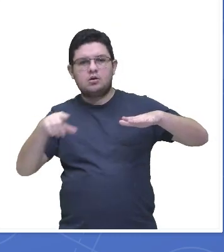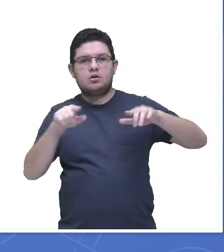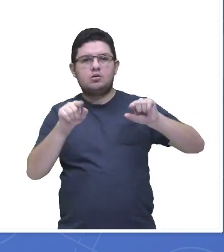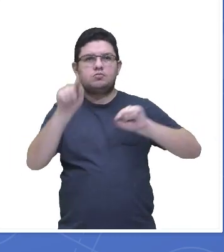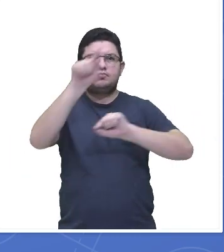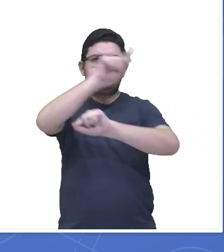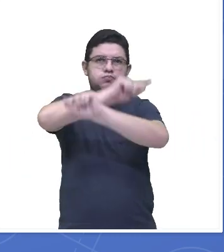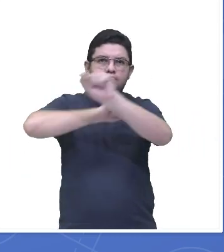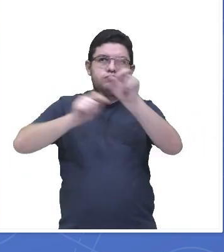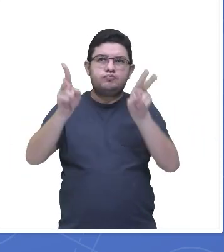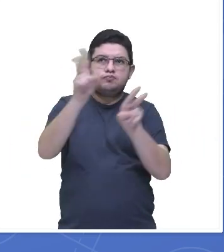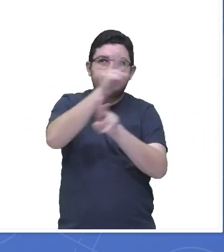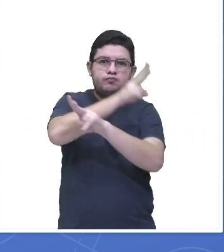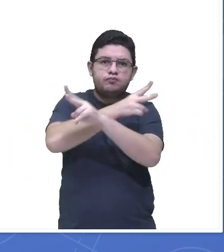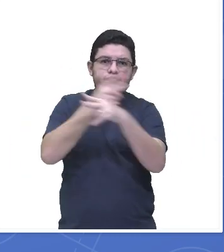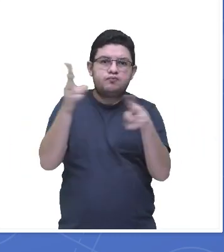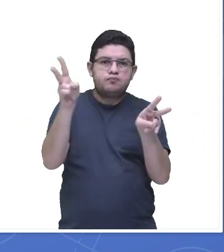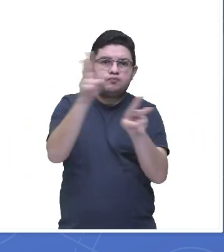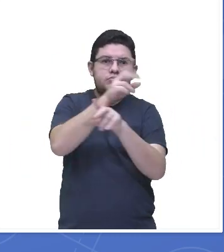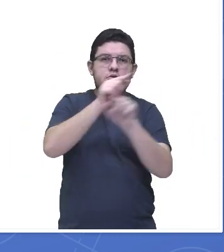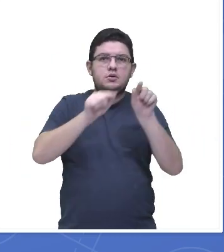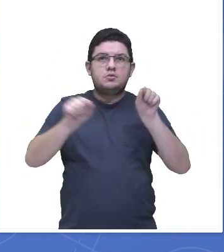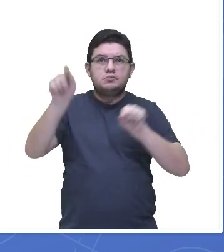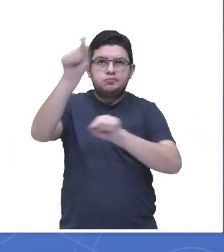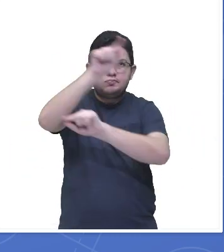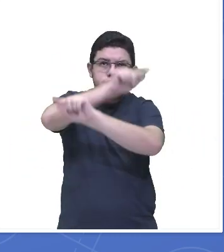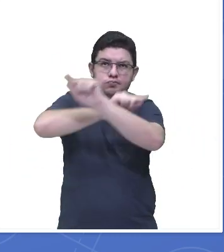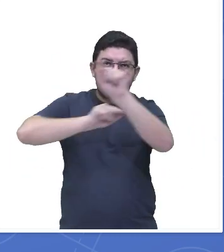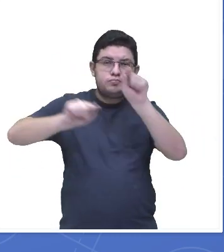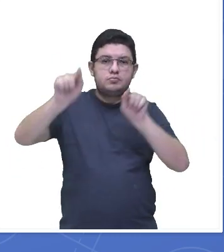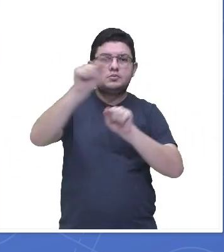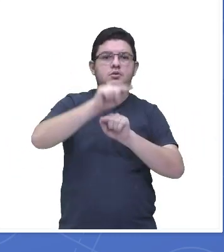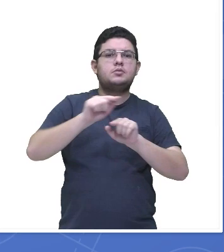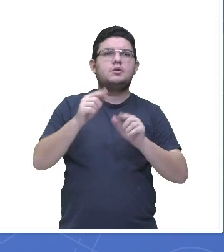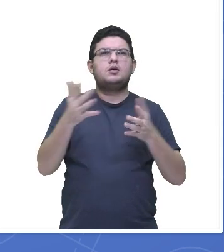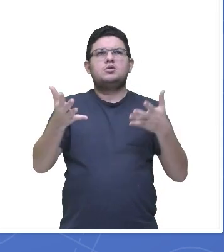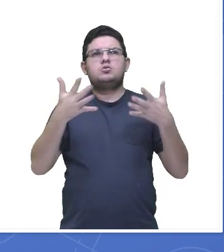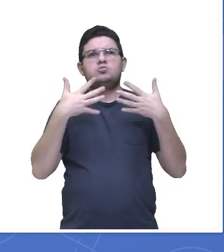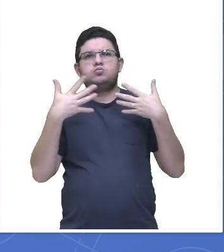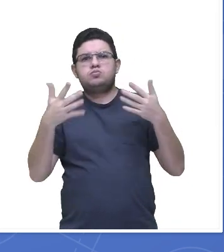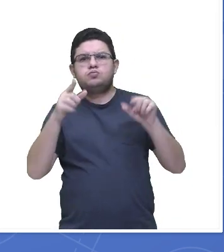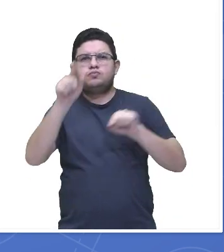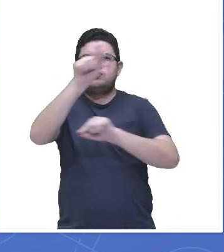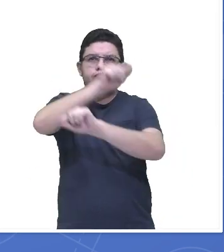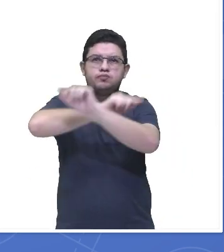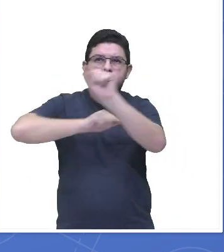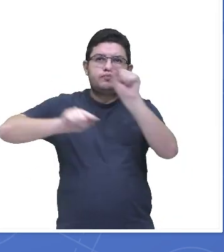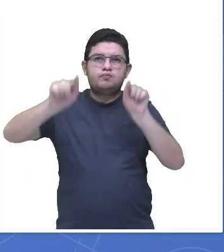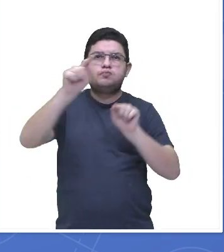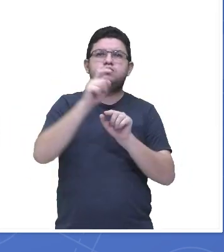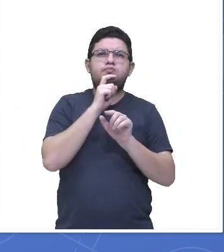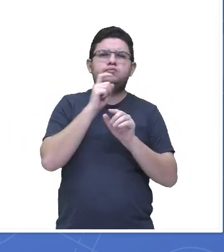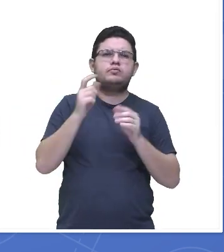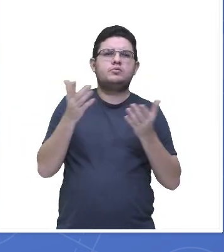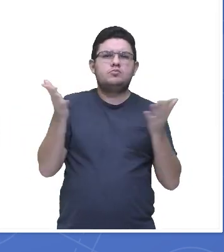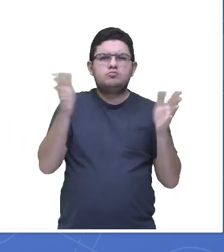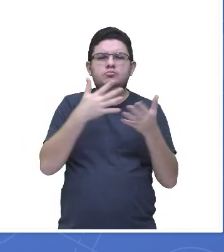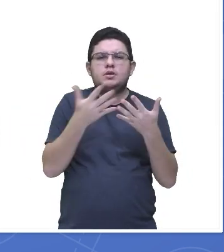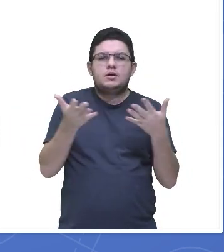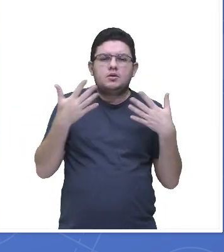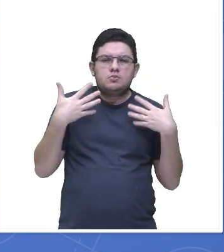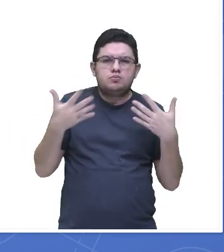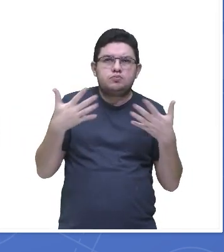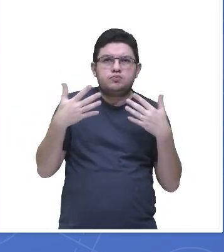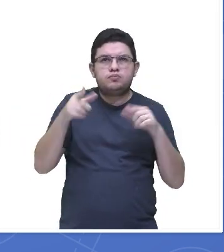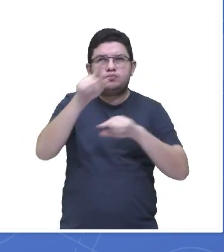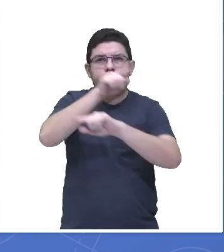da convecção entre massas de ar, né? A troca de massa de ar quente pela troca de massa de ar frio provoca